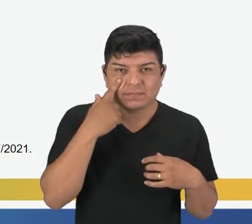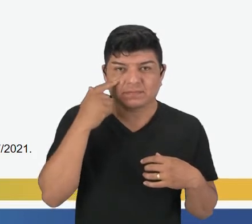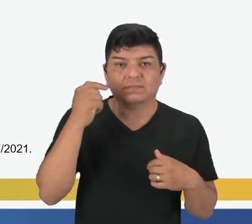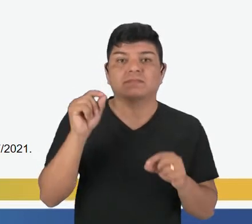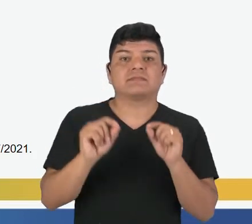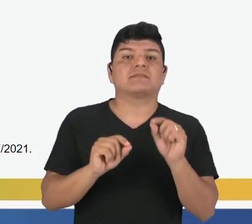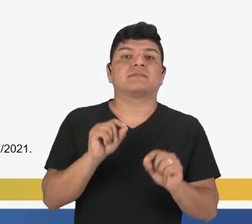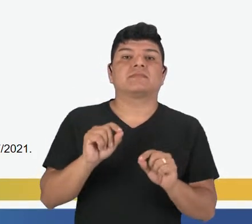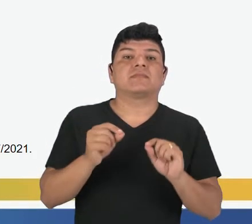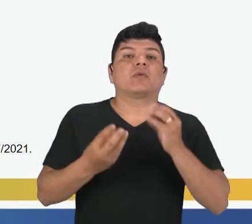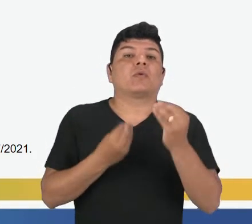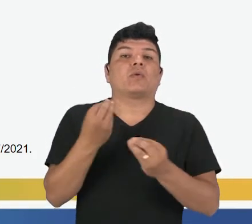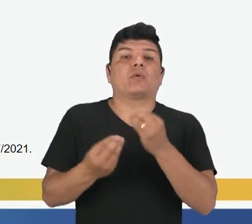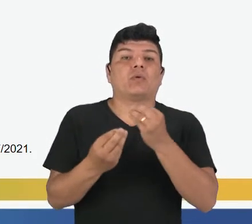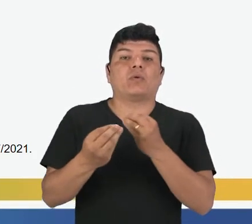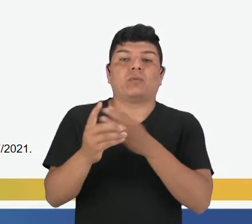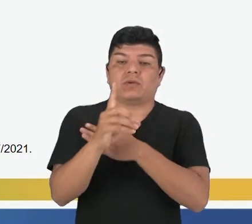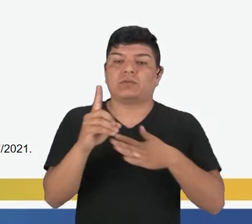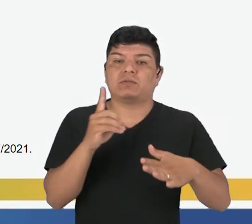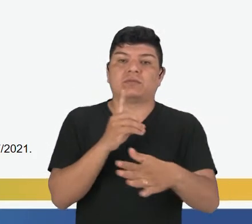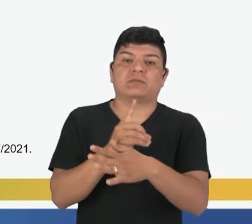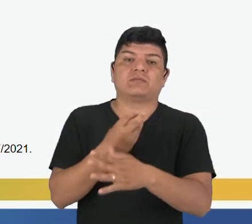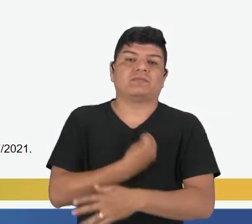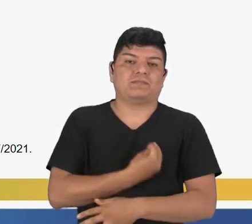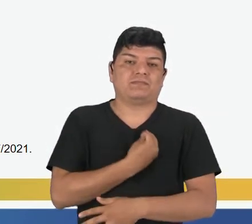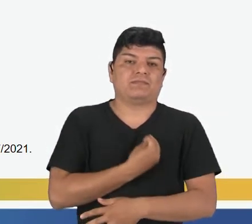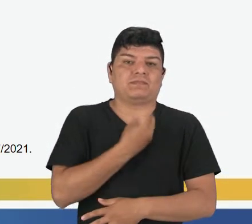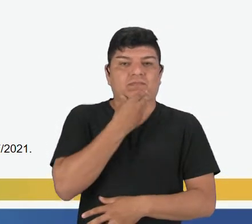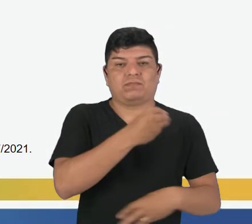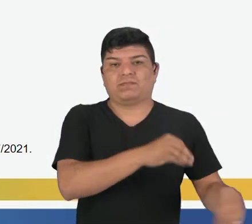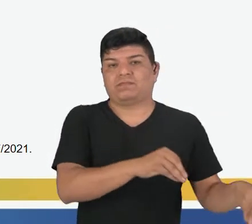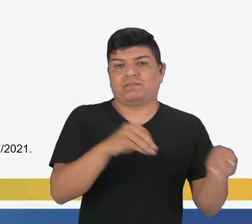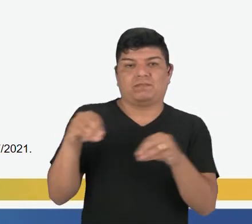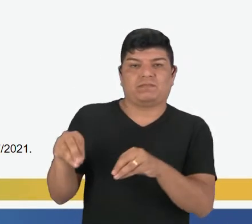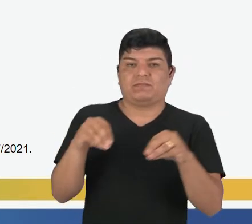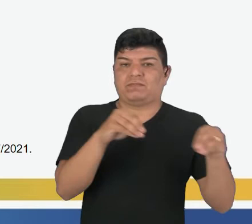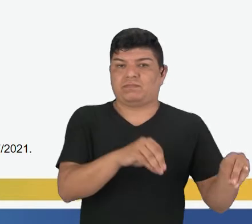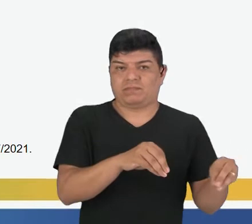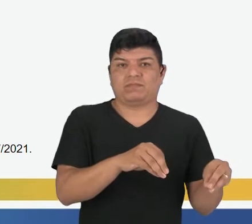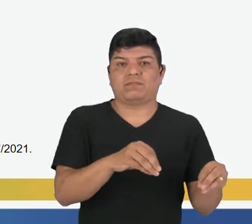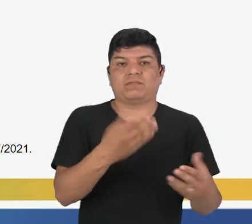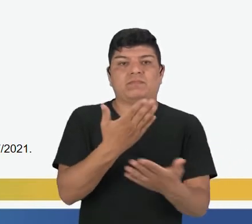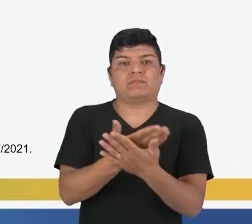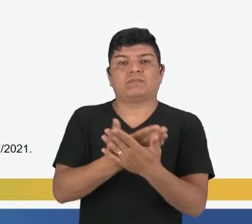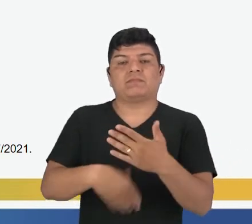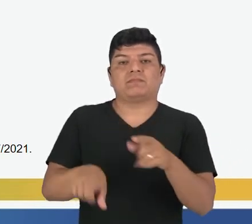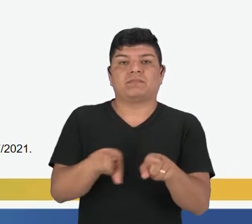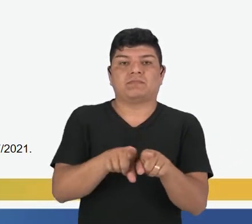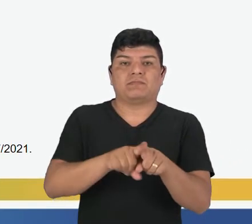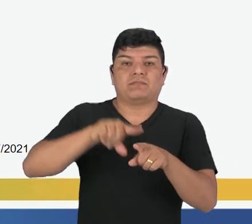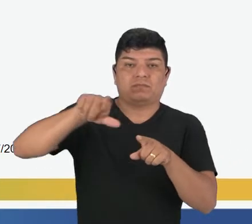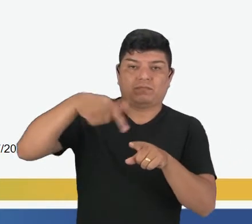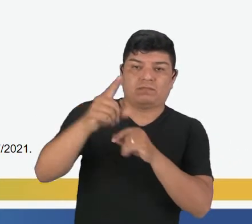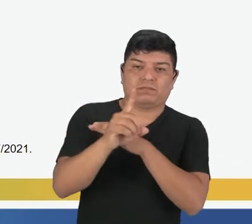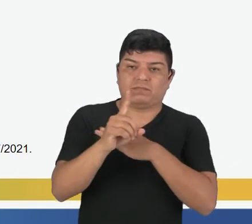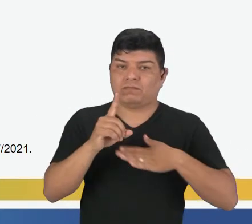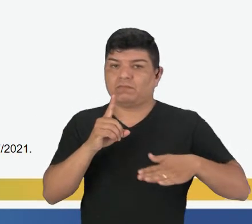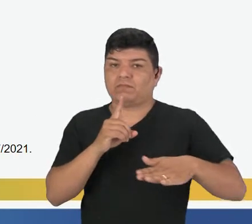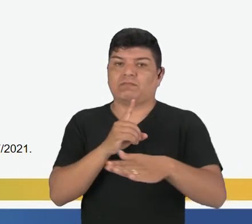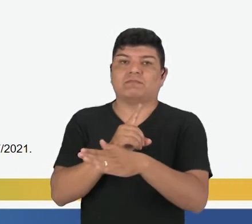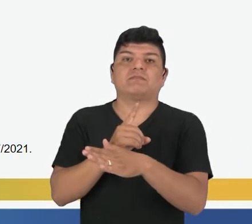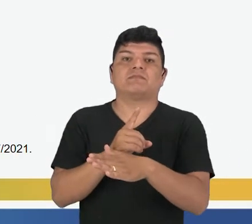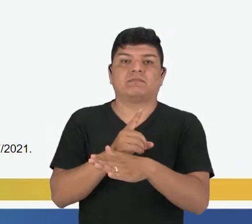entender um pouquinho como a sociedade nômade vivia? Nesse capítulo nós estudaremos também outras sociedades